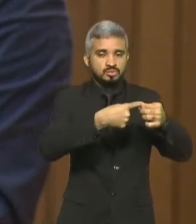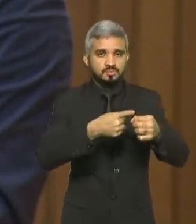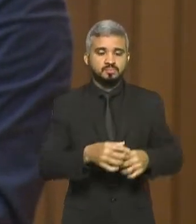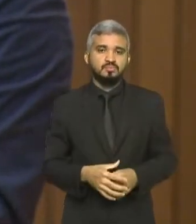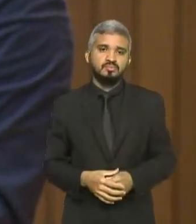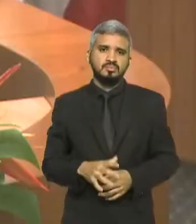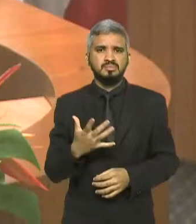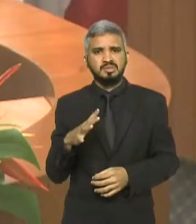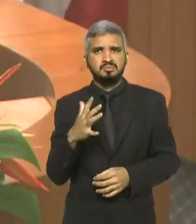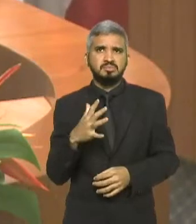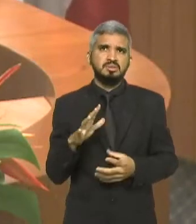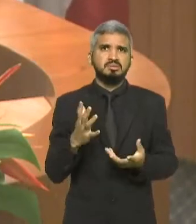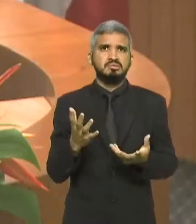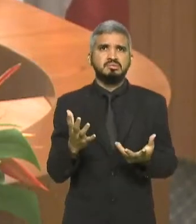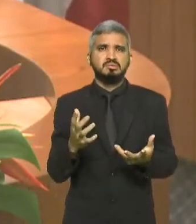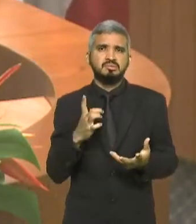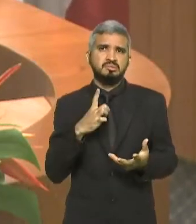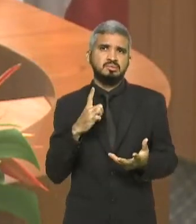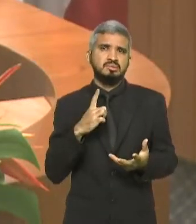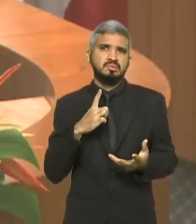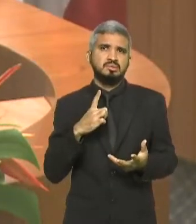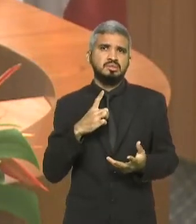aí aproximadamente